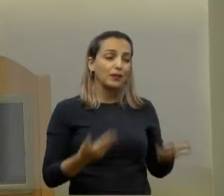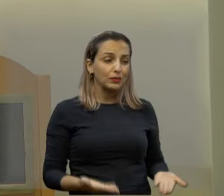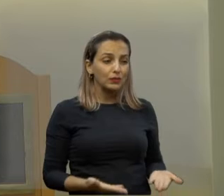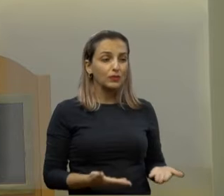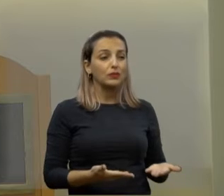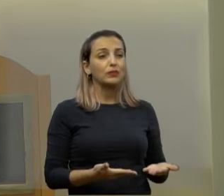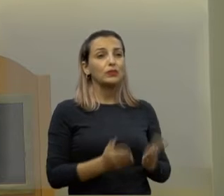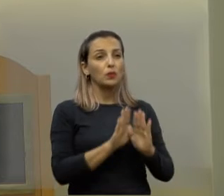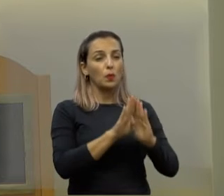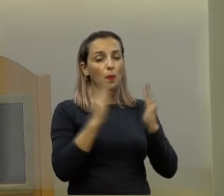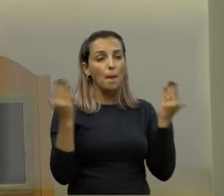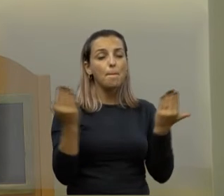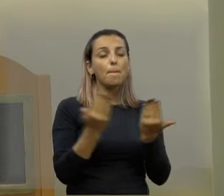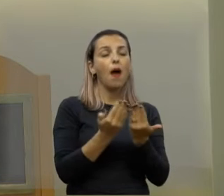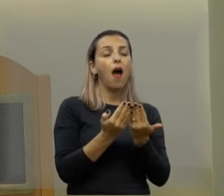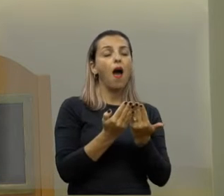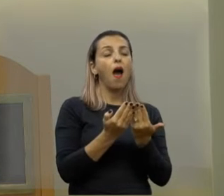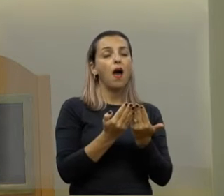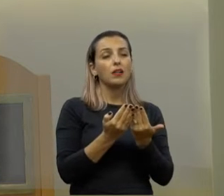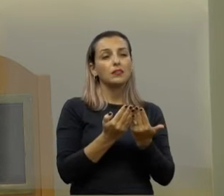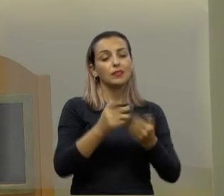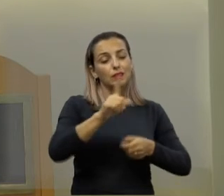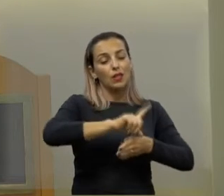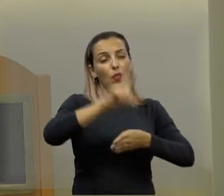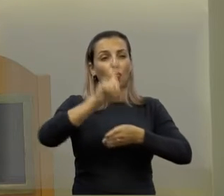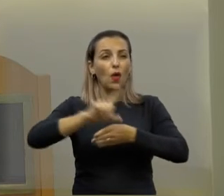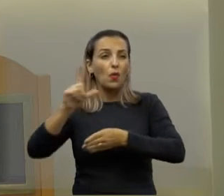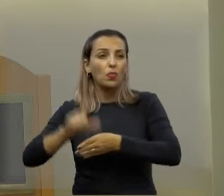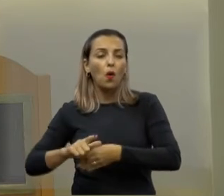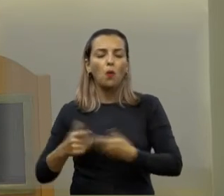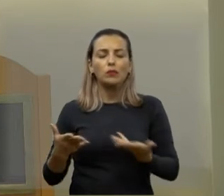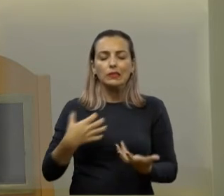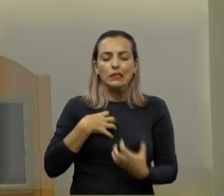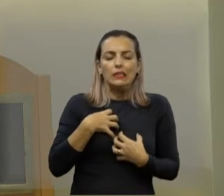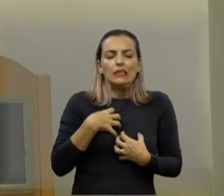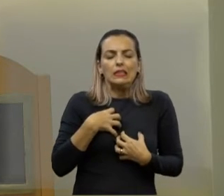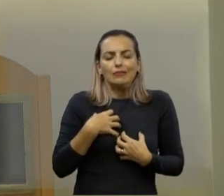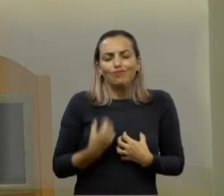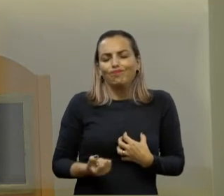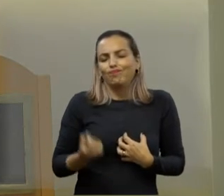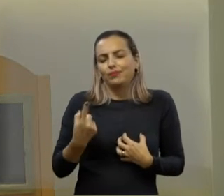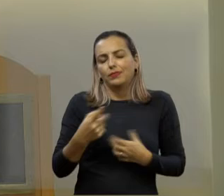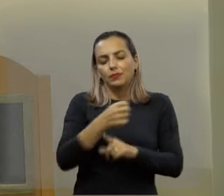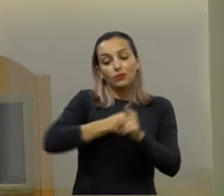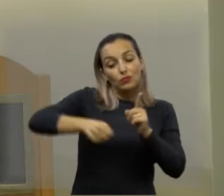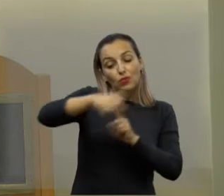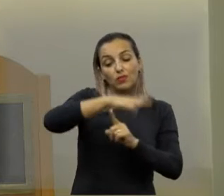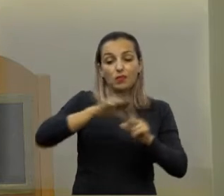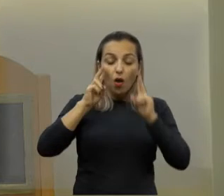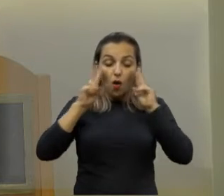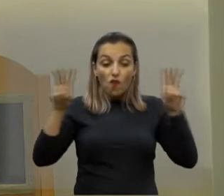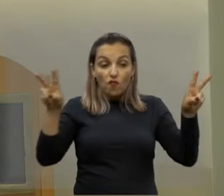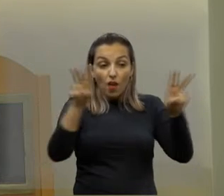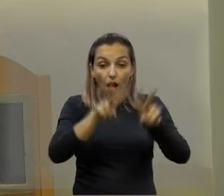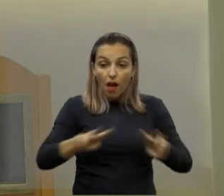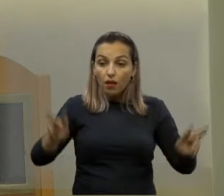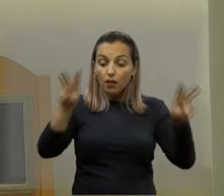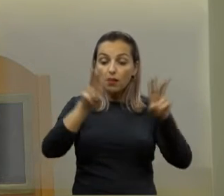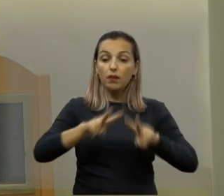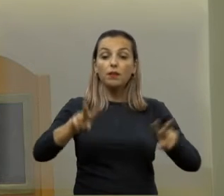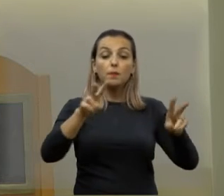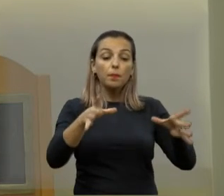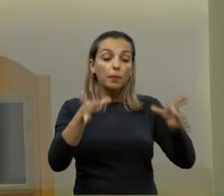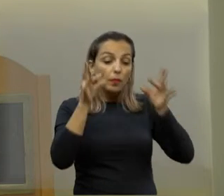deitado na porta das igrejas do Comércio eu não sinto bem com isso né gente social tem que dar uma olhada aí com mais um mas atenção